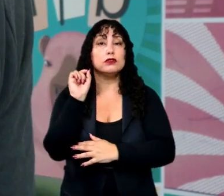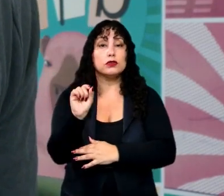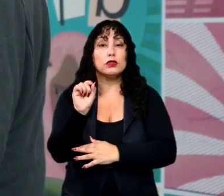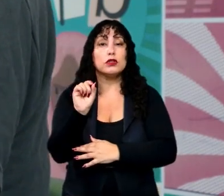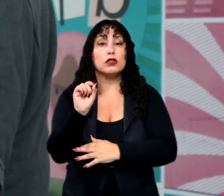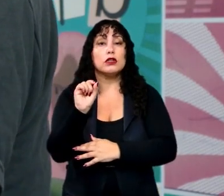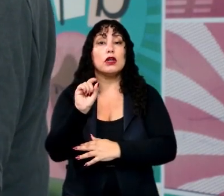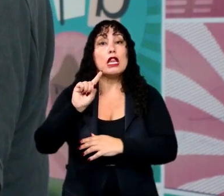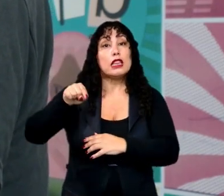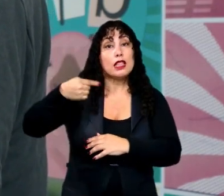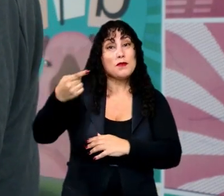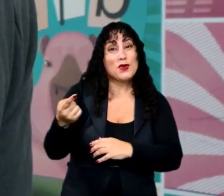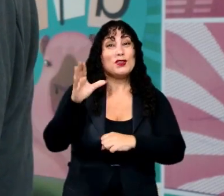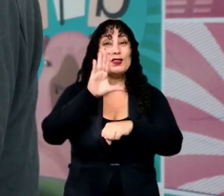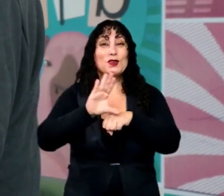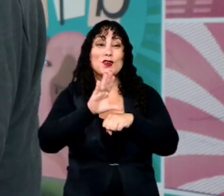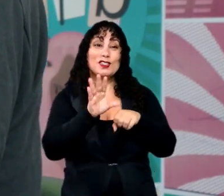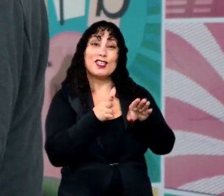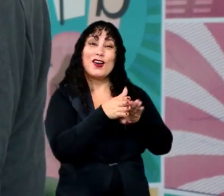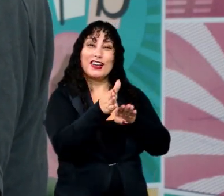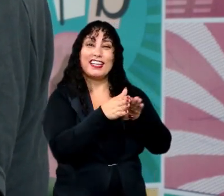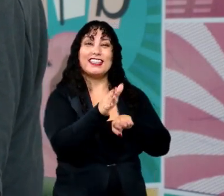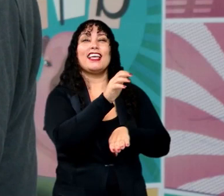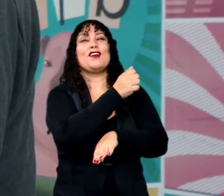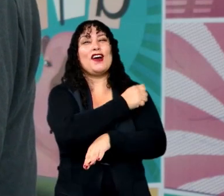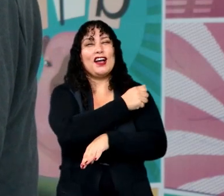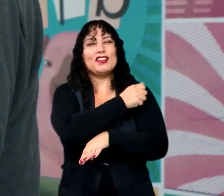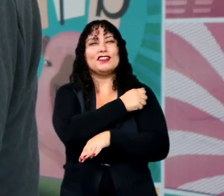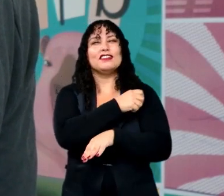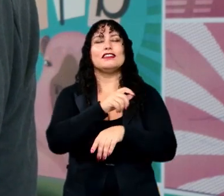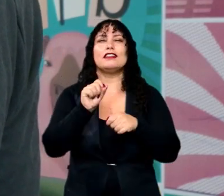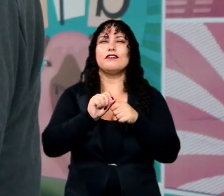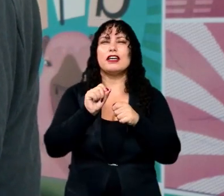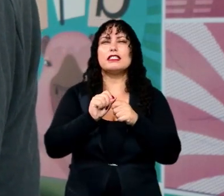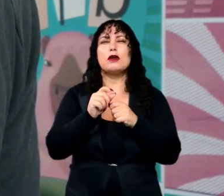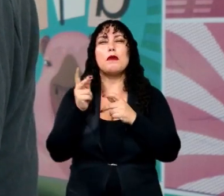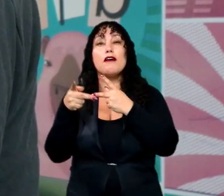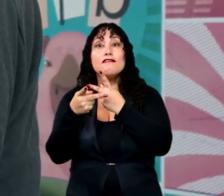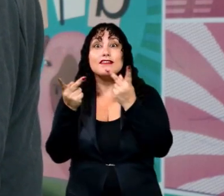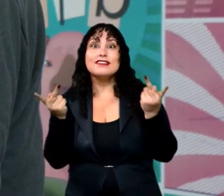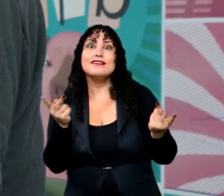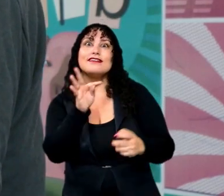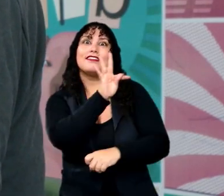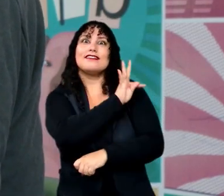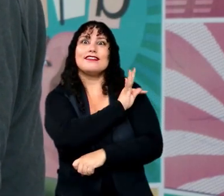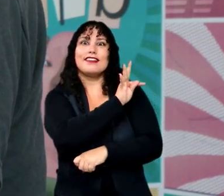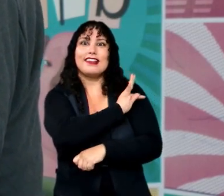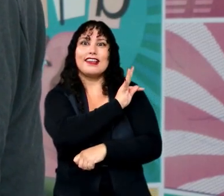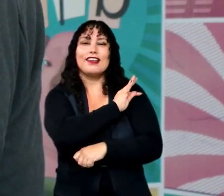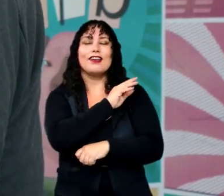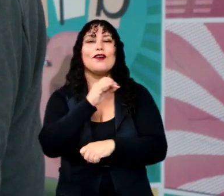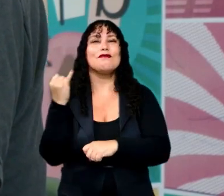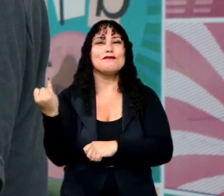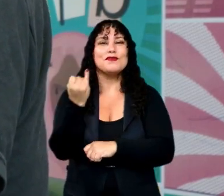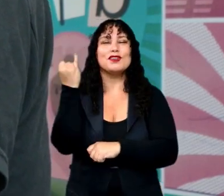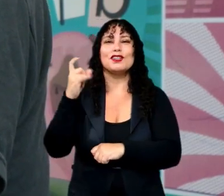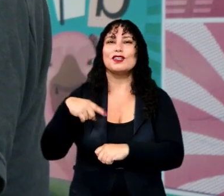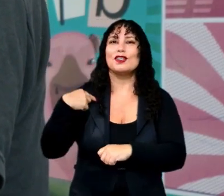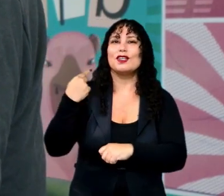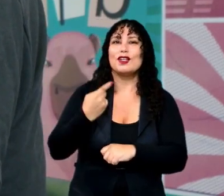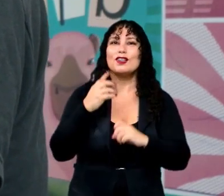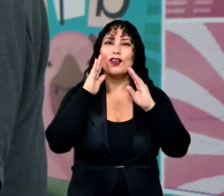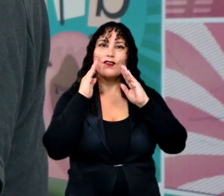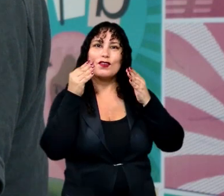após o curso você orientar o aluno você fazer uma missão técnica então o ideal é que a gente tá se